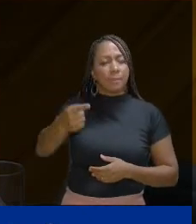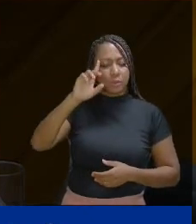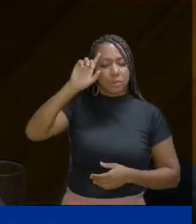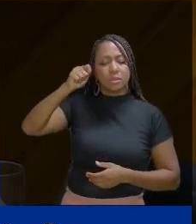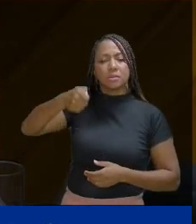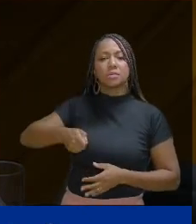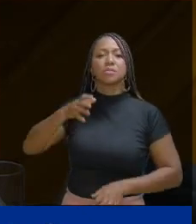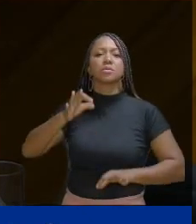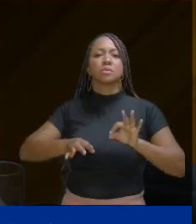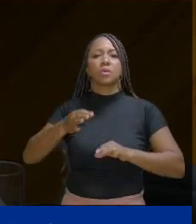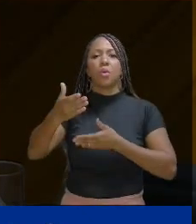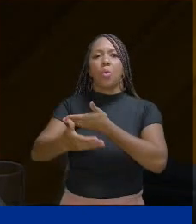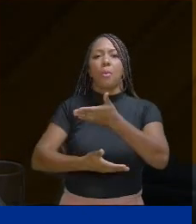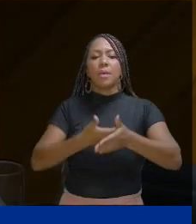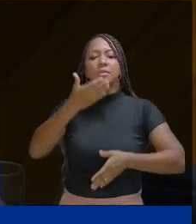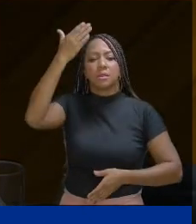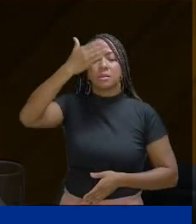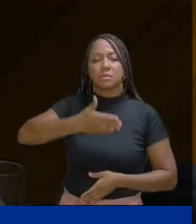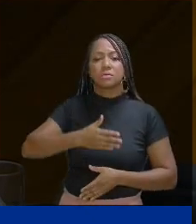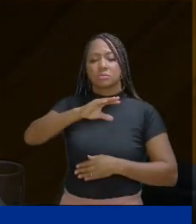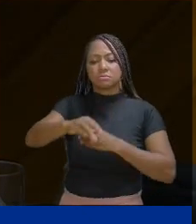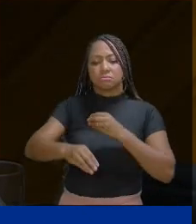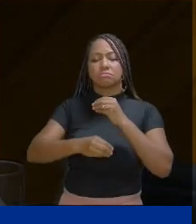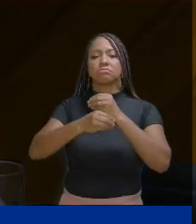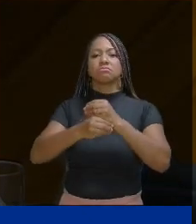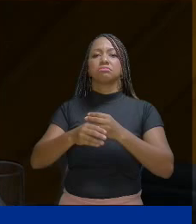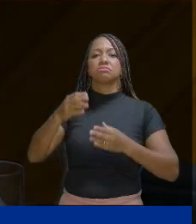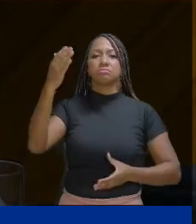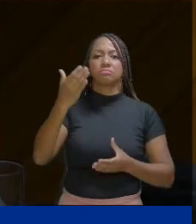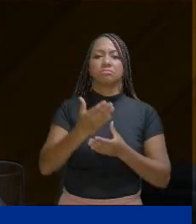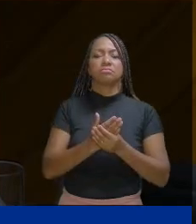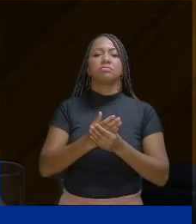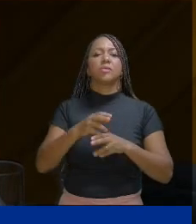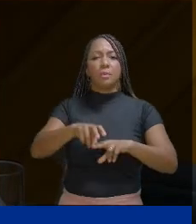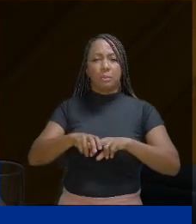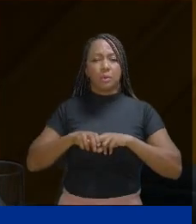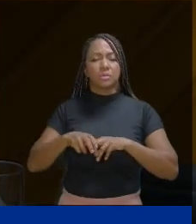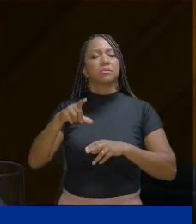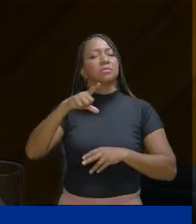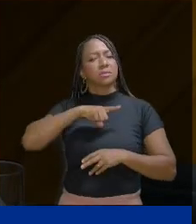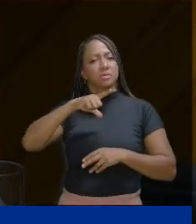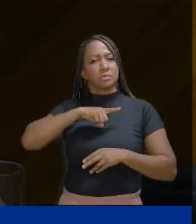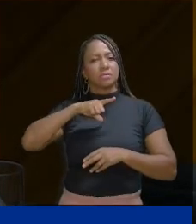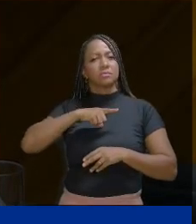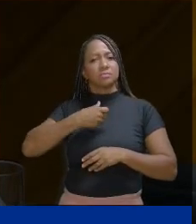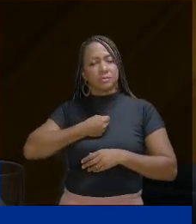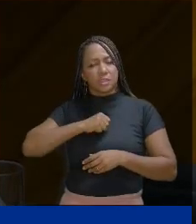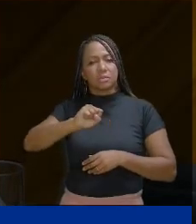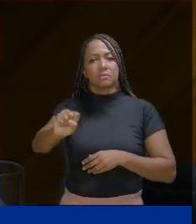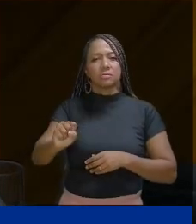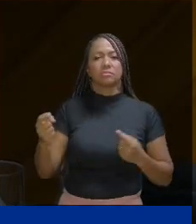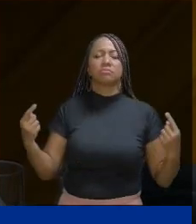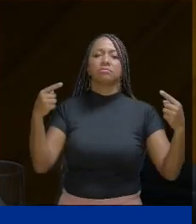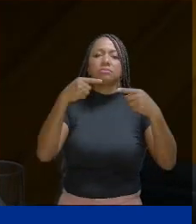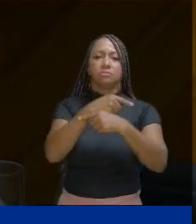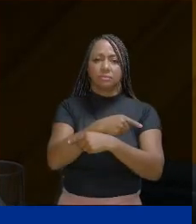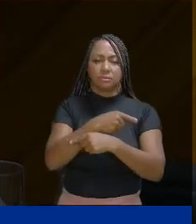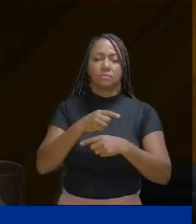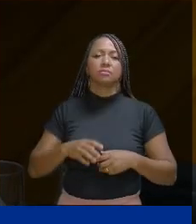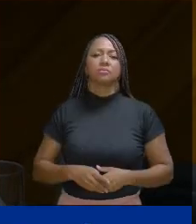a decisão judicial de compartilhamento de provas houve a juntada dele nestes autos e, portanto, houve ampla defesa e